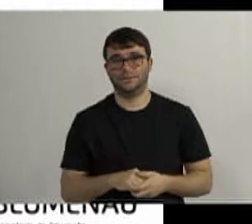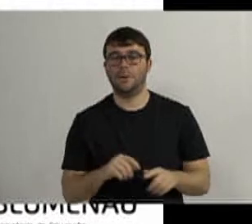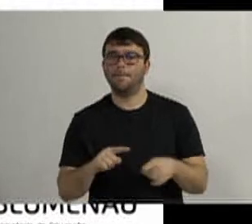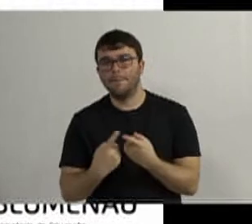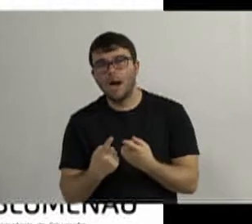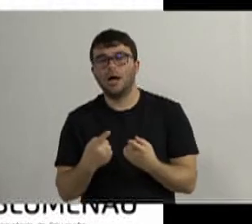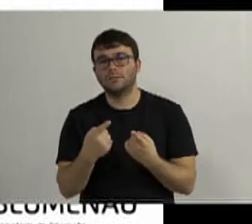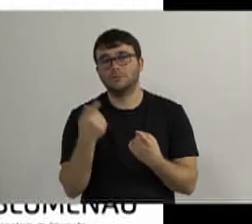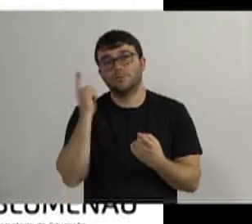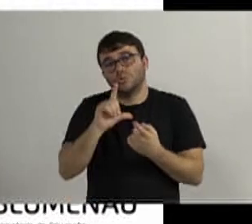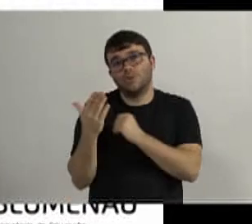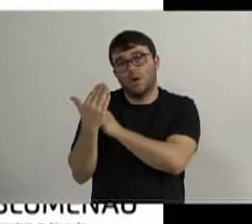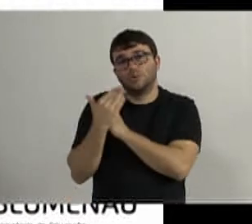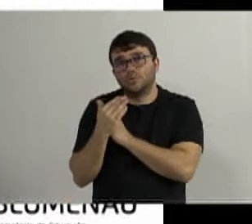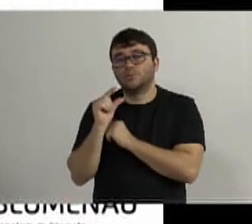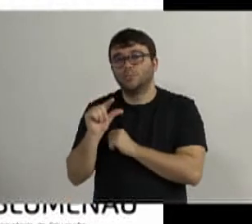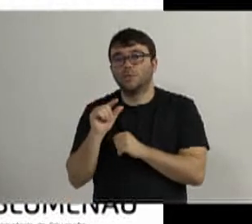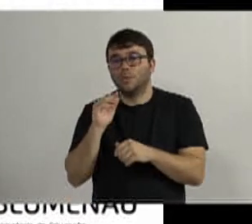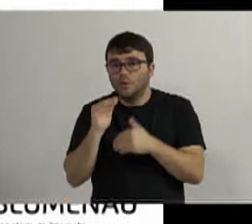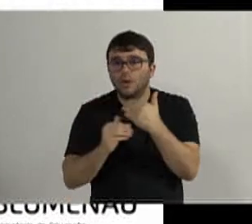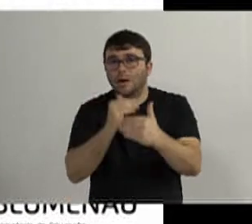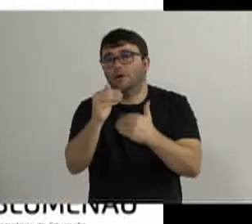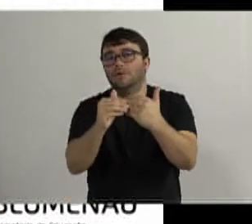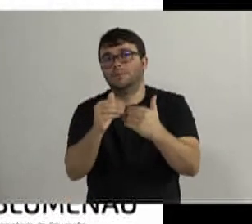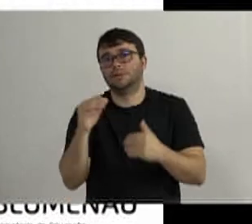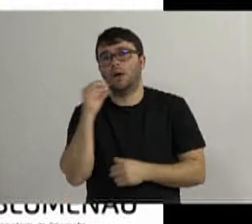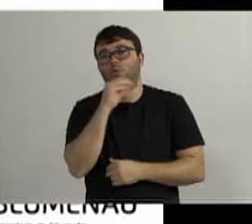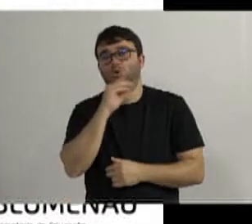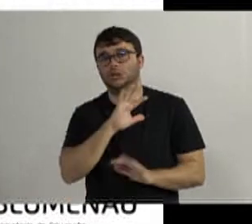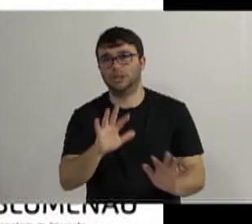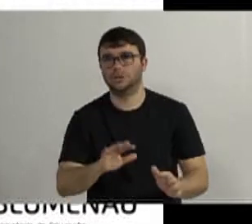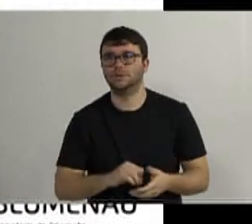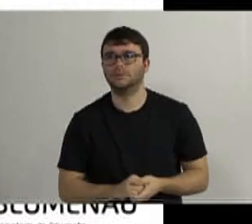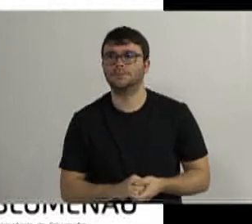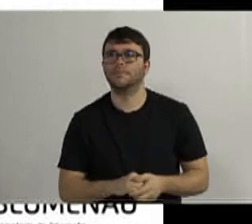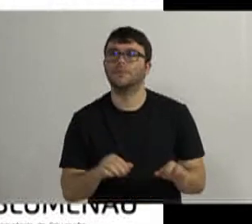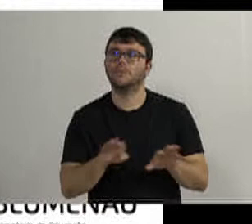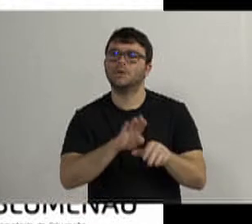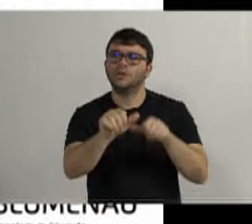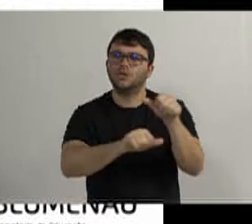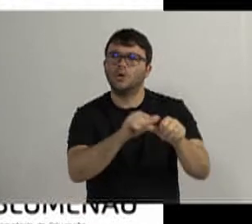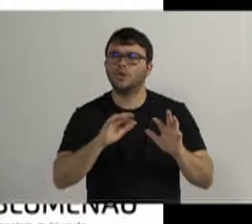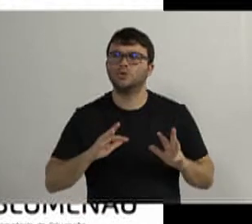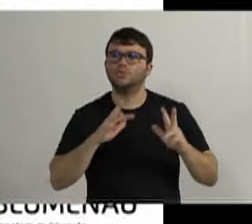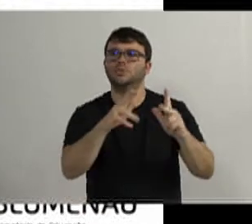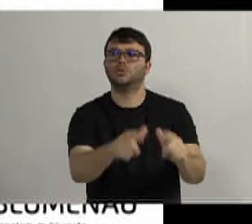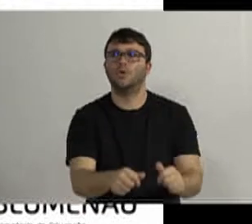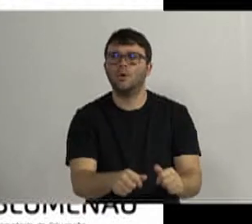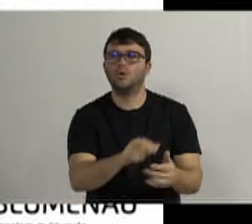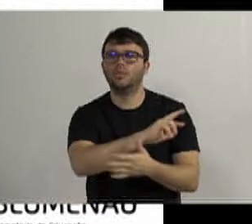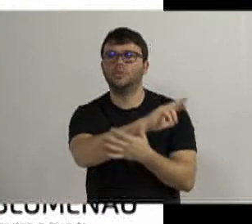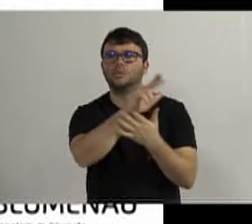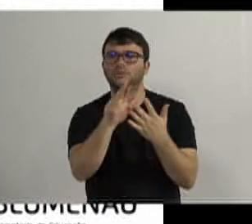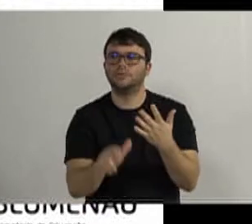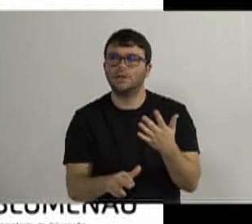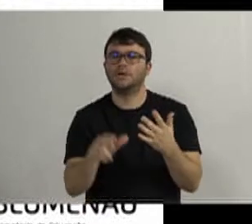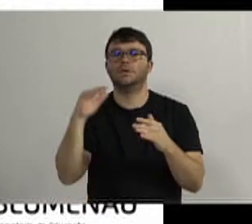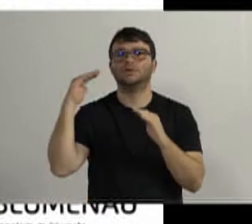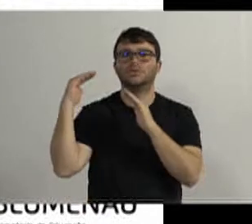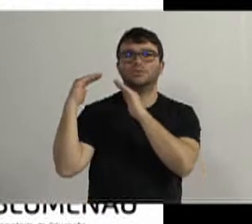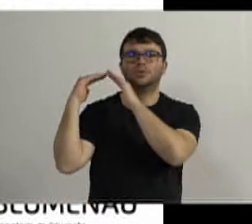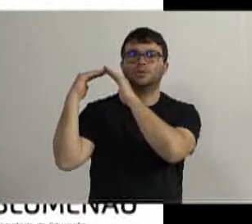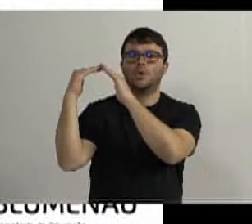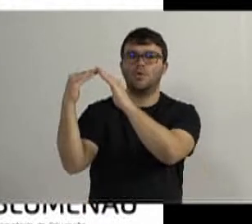que nós tem ajudado avançar Nas questões mais urgentes instalação e troca de todos em diversos escolas isso aí já